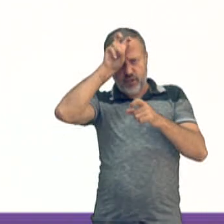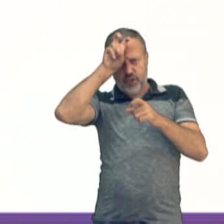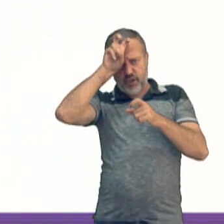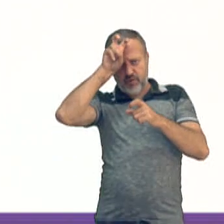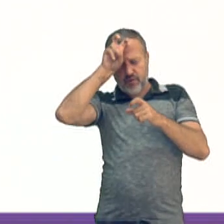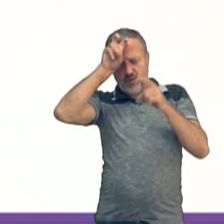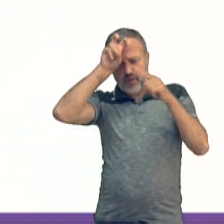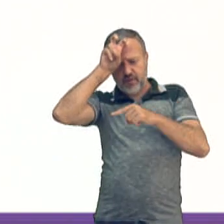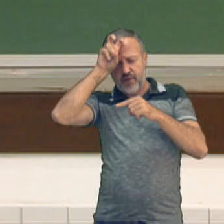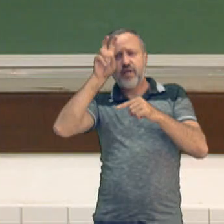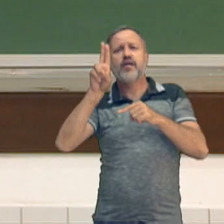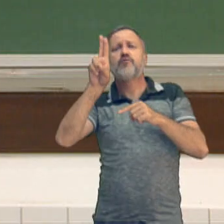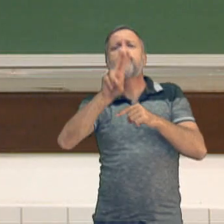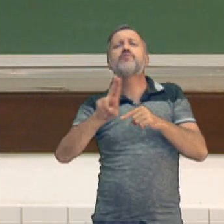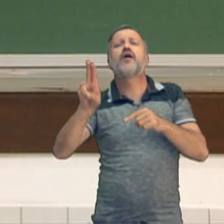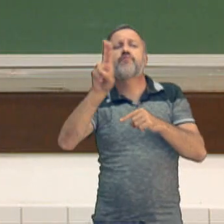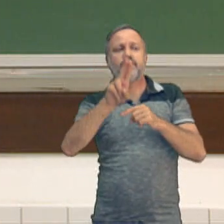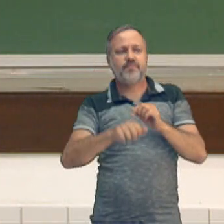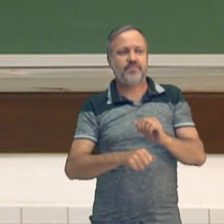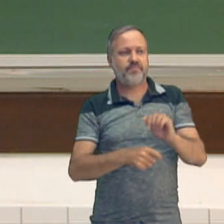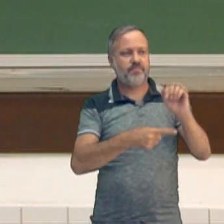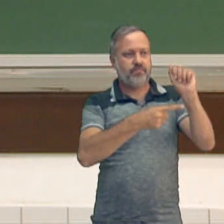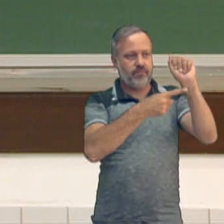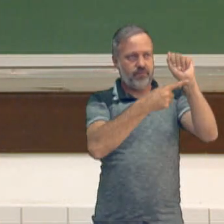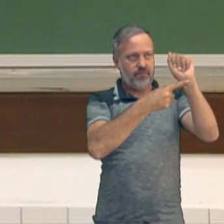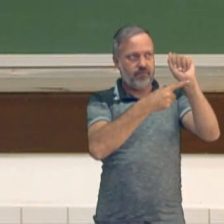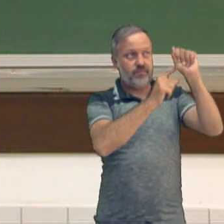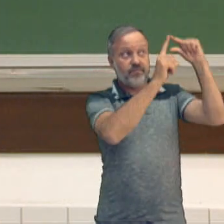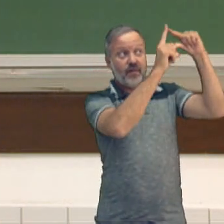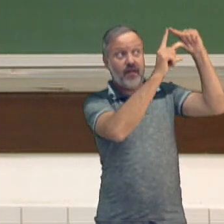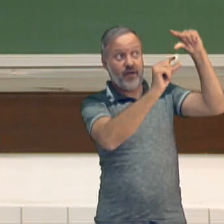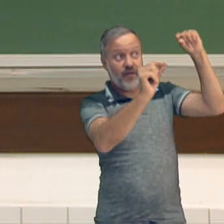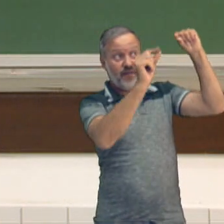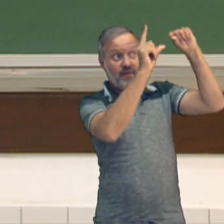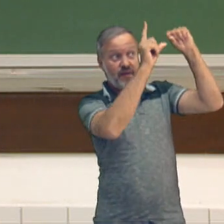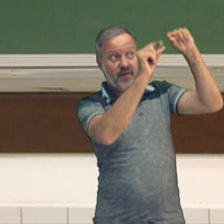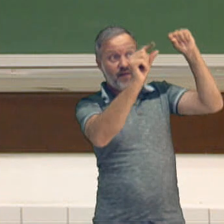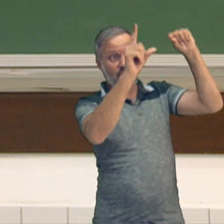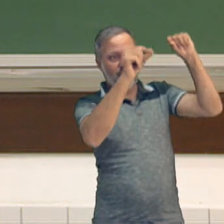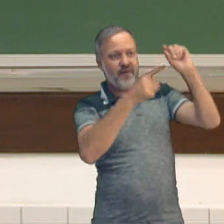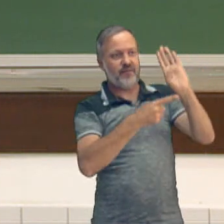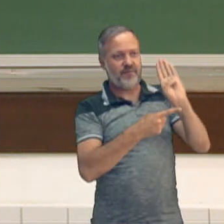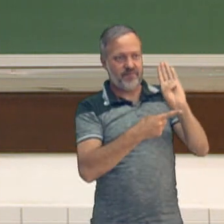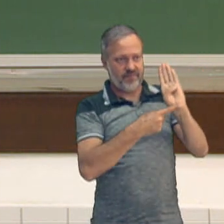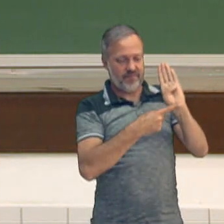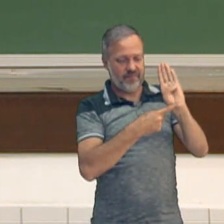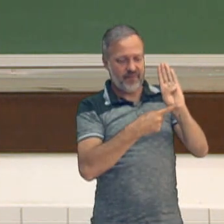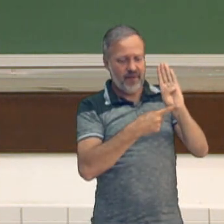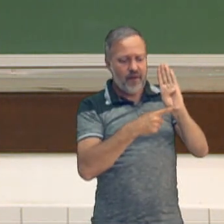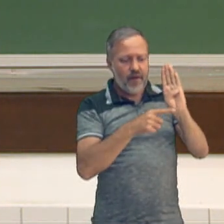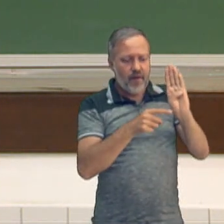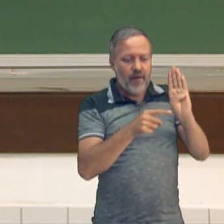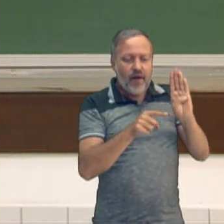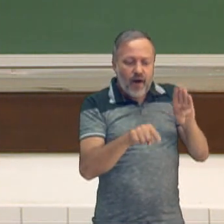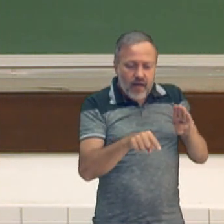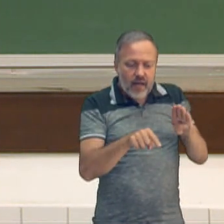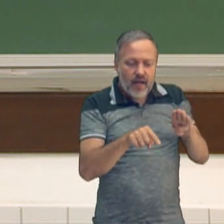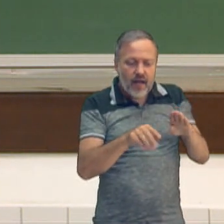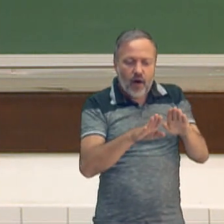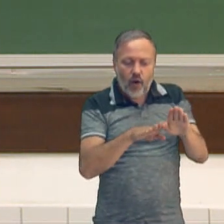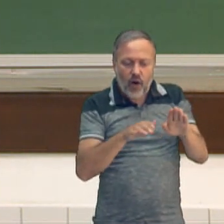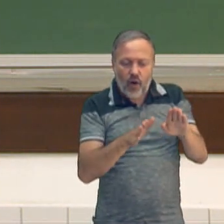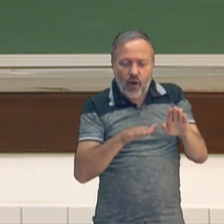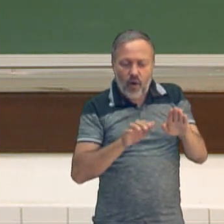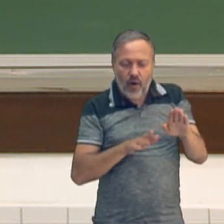da variação das... Letra A, das fases da Lua. Letra B, das águas do rio Nilo. Letra